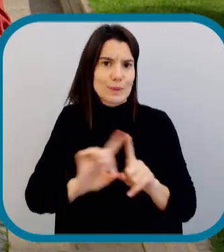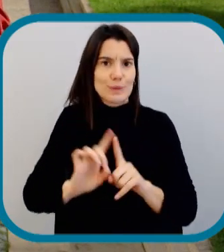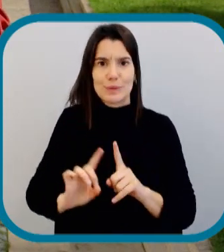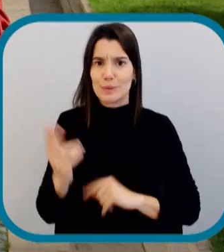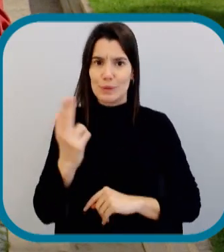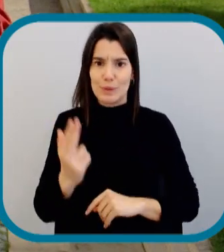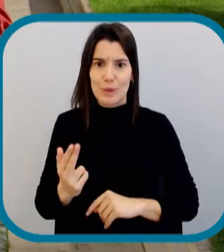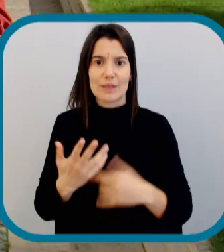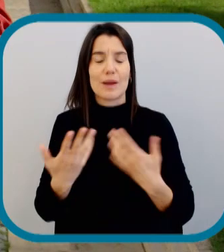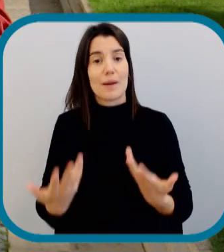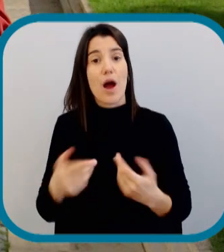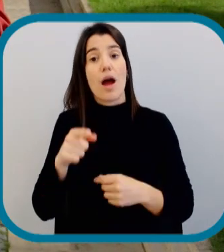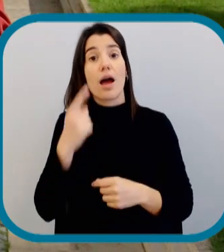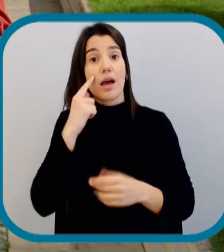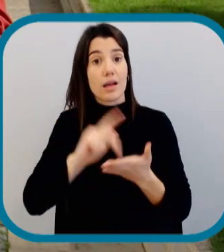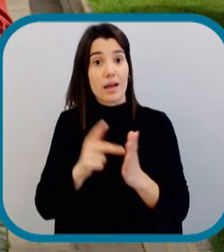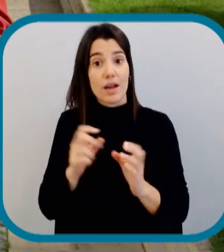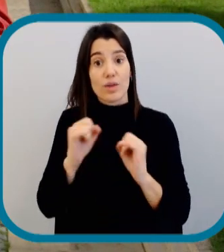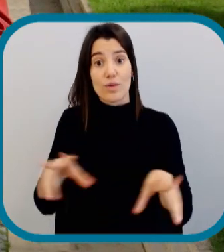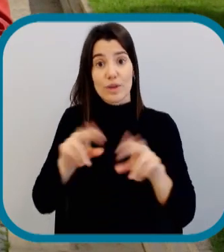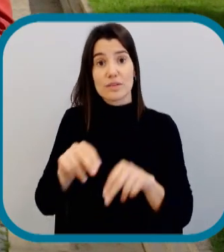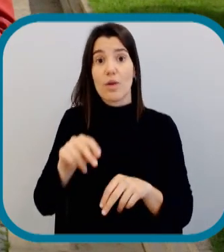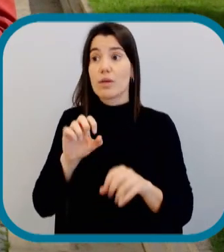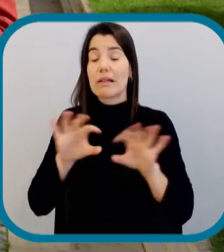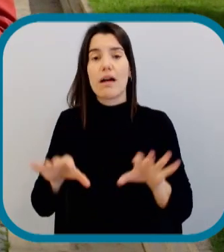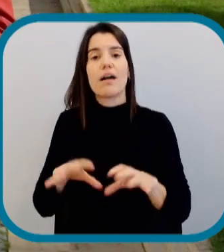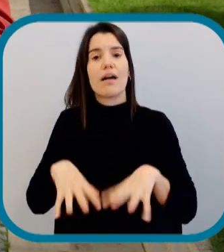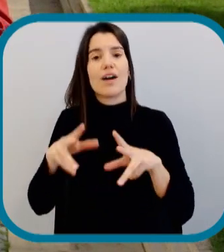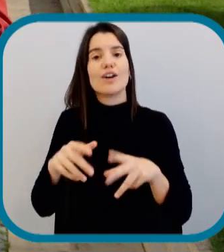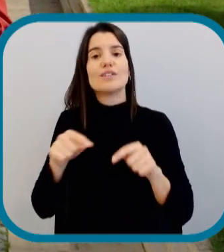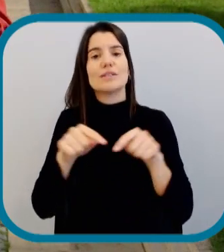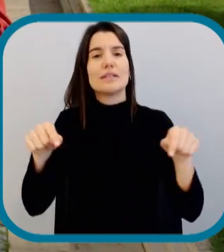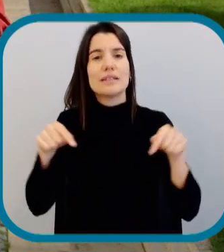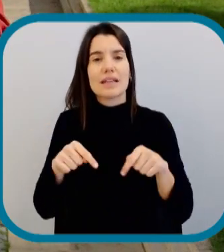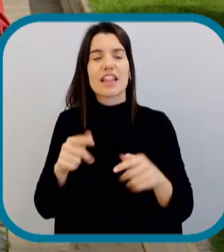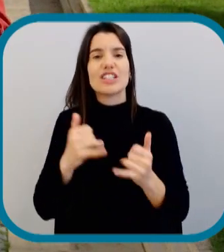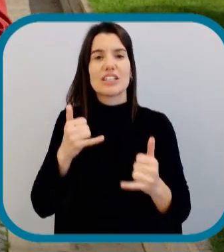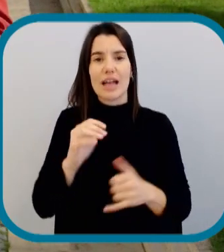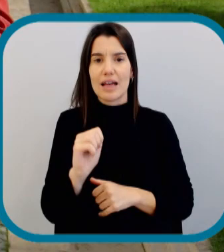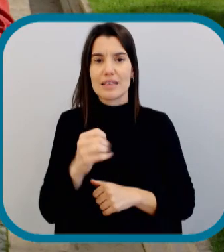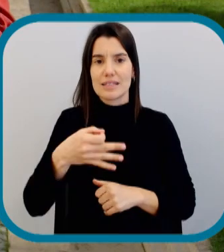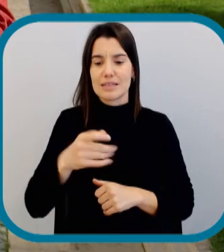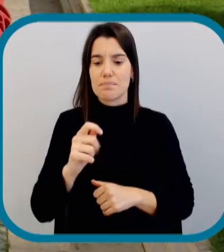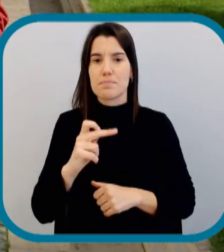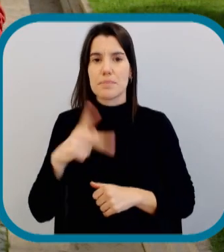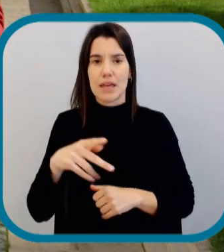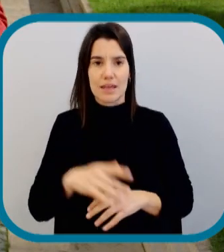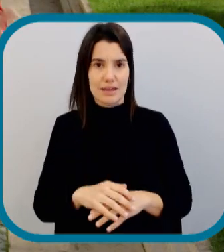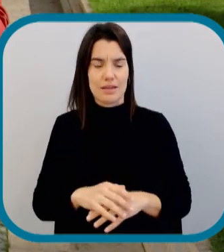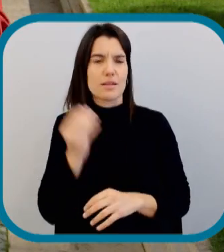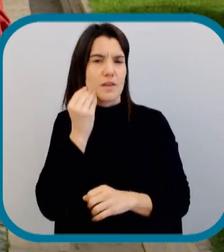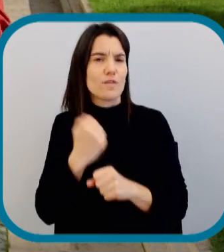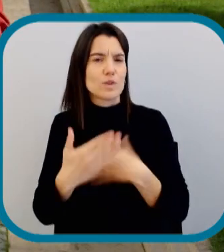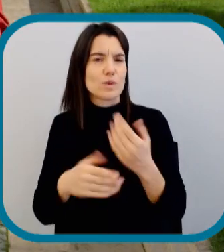às mais variadas formas de arte. Permitem ainda usar outras tecnologias inovadoras como as desenvolvidas pelo estúdio digital Speak. Mas